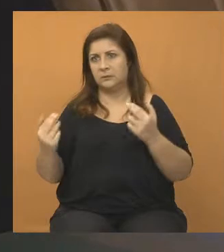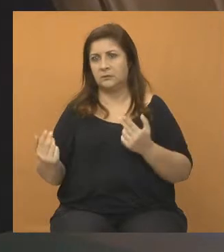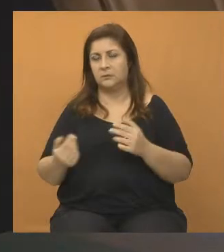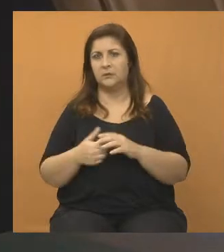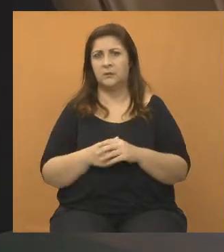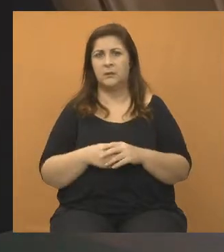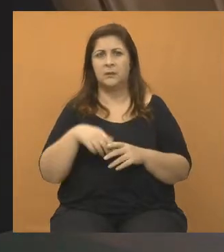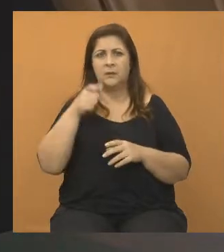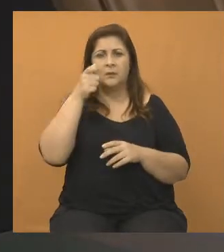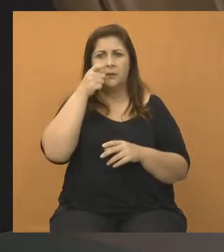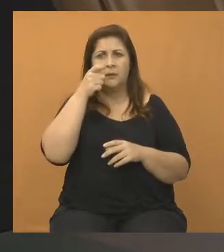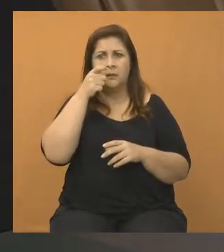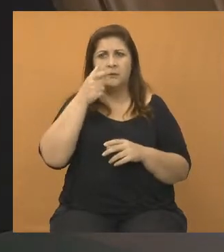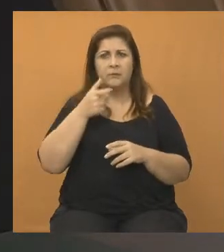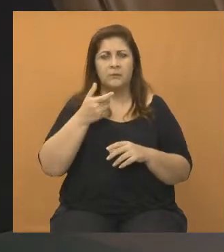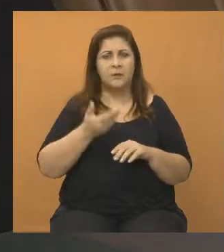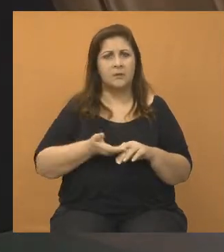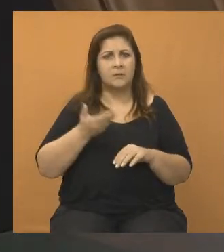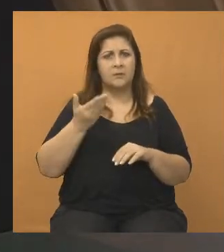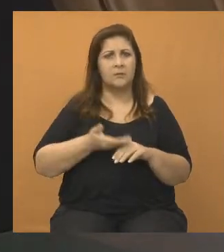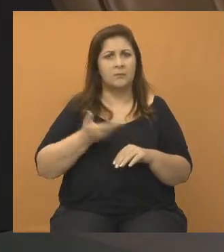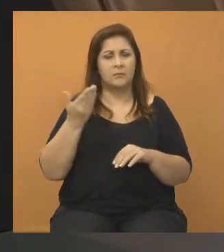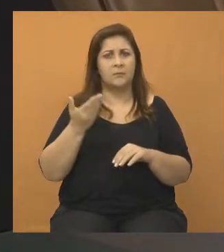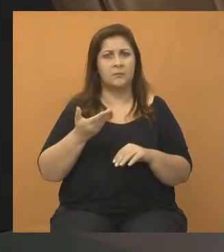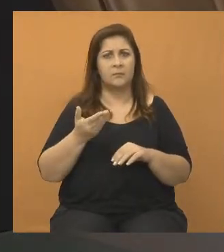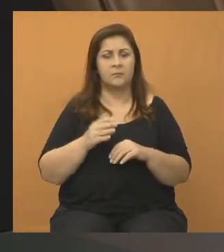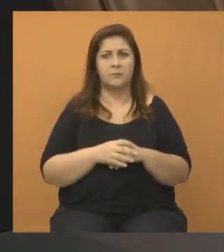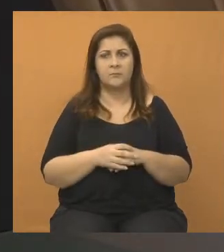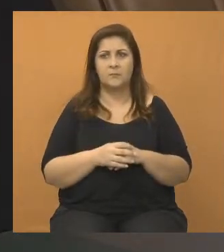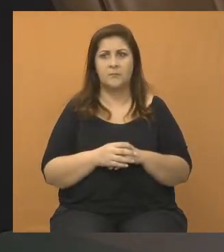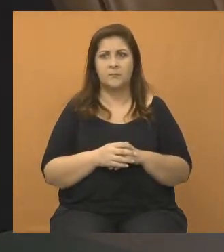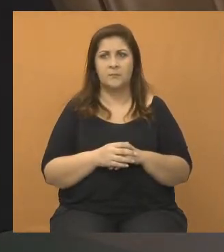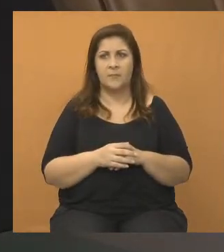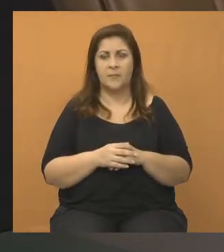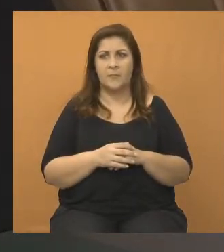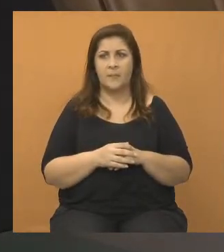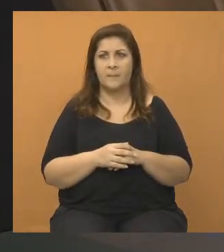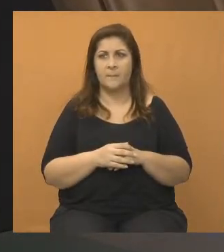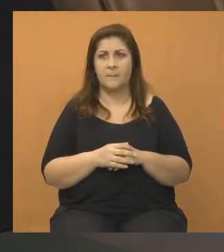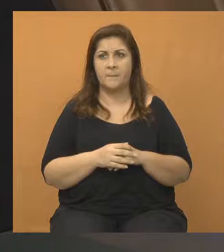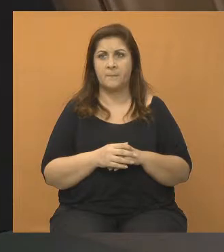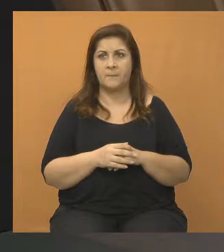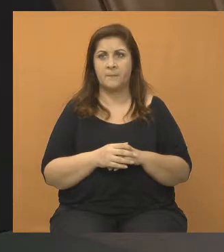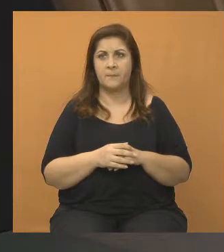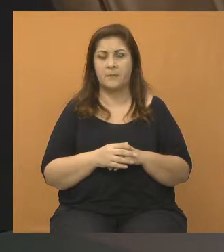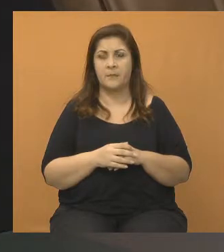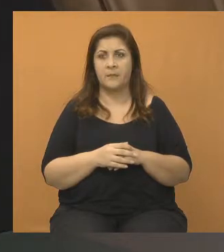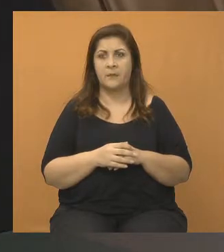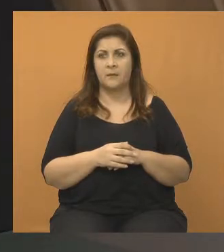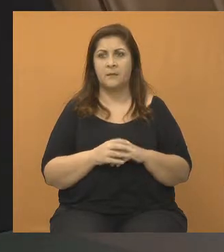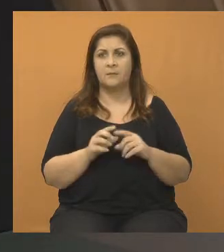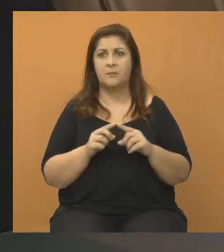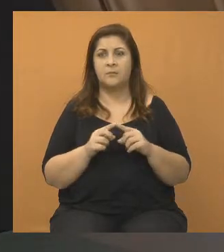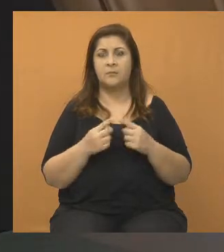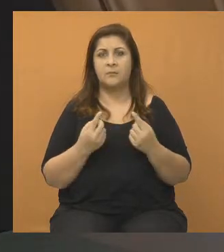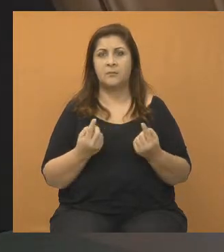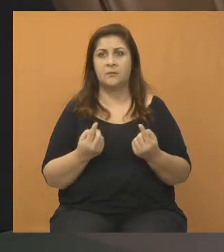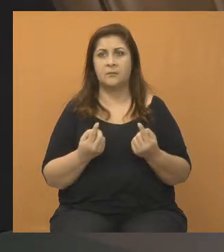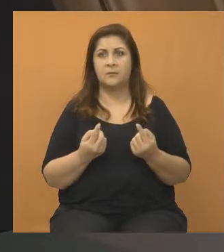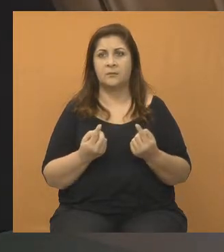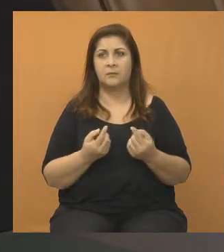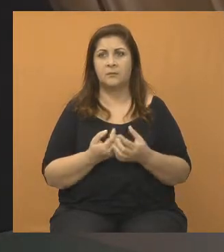vários aumentos, né, inclusive nessas aplicações das secretarias, mas